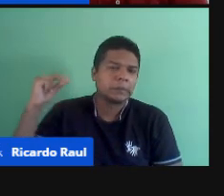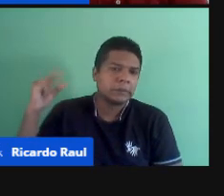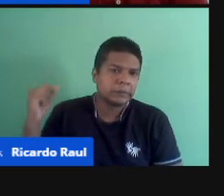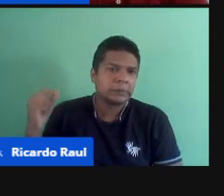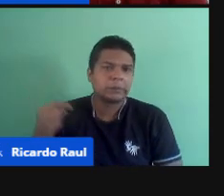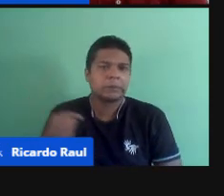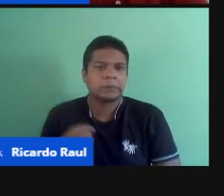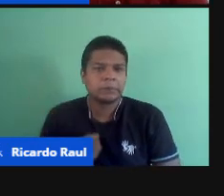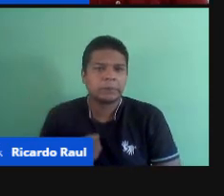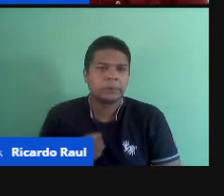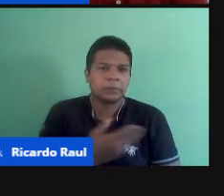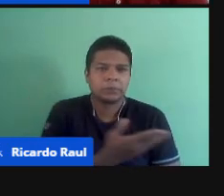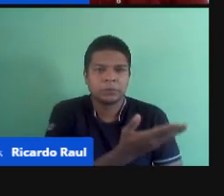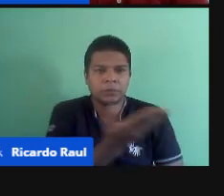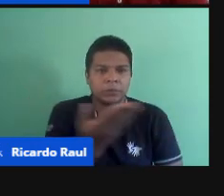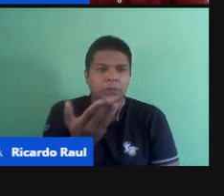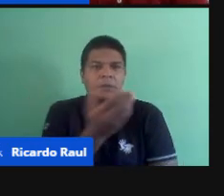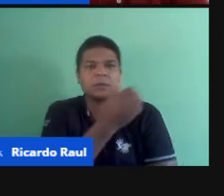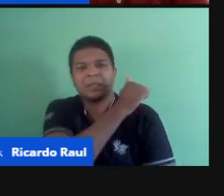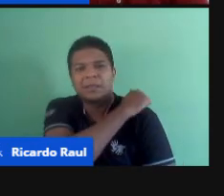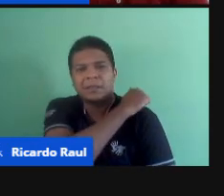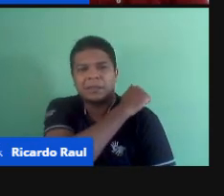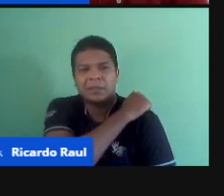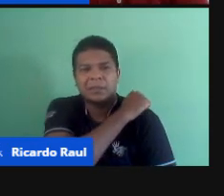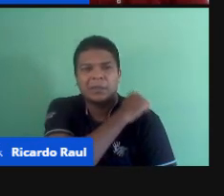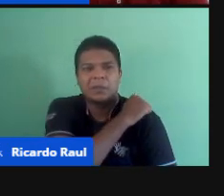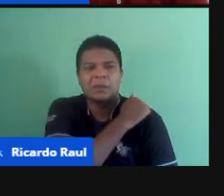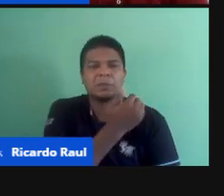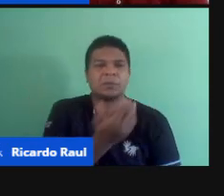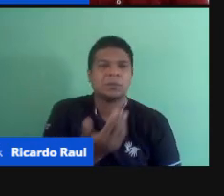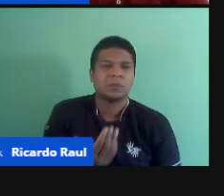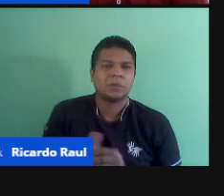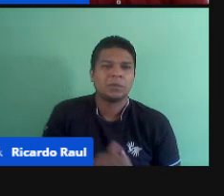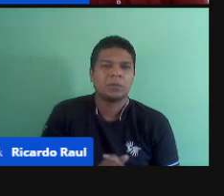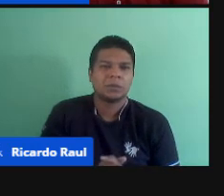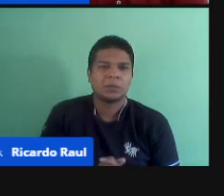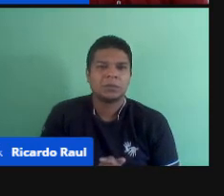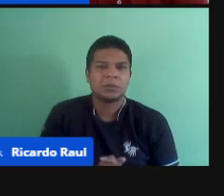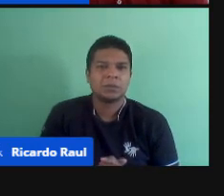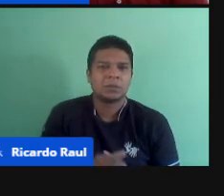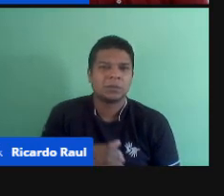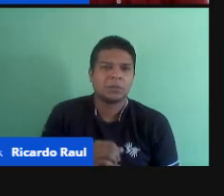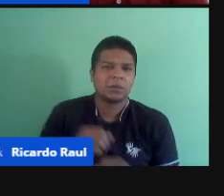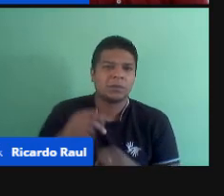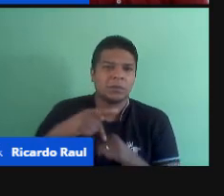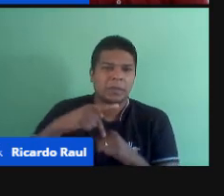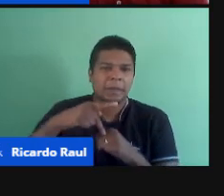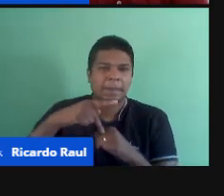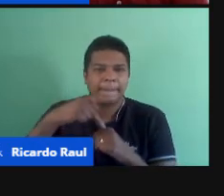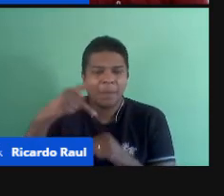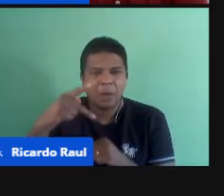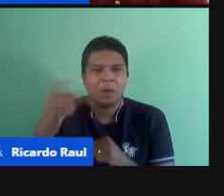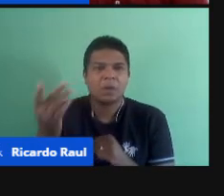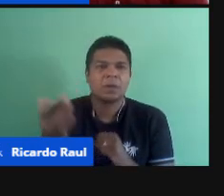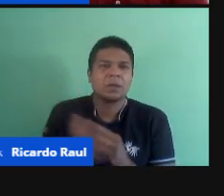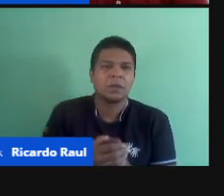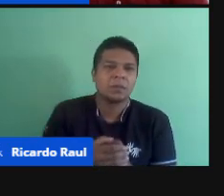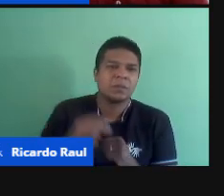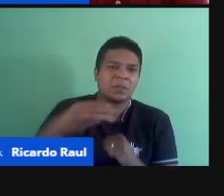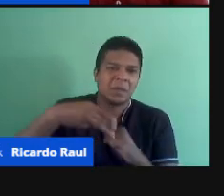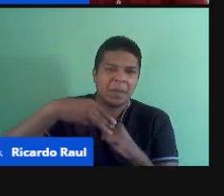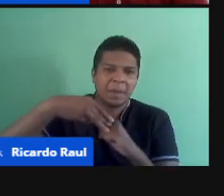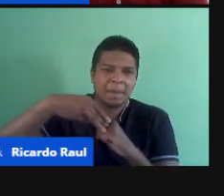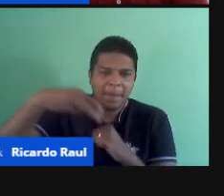era acadêmico, nos bancos da pós-graduação, bancos de mestrado,